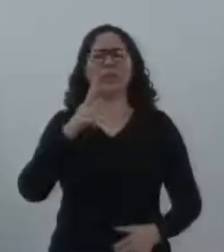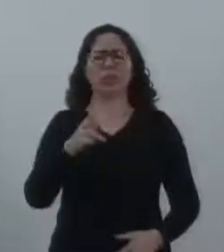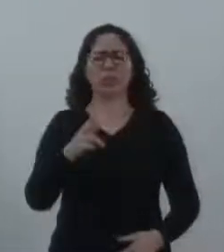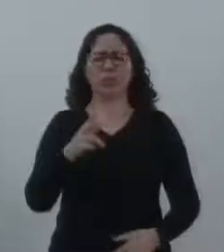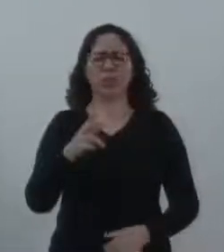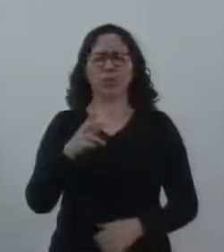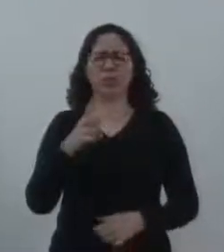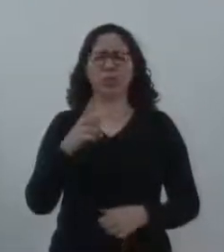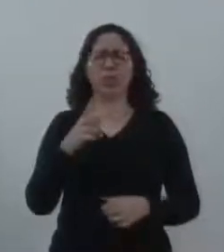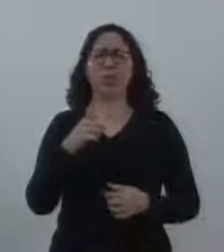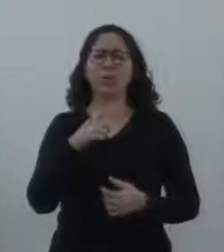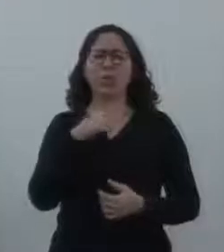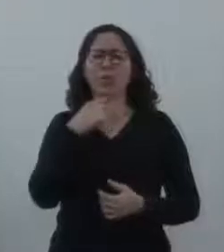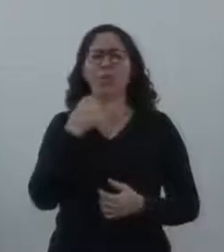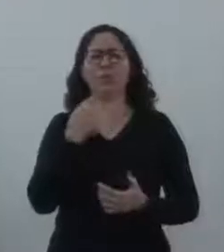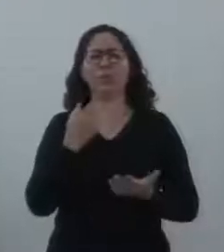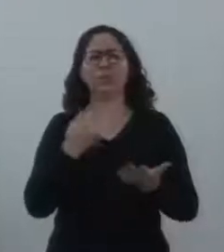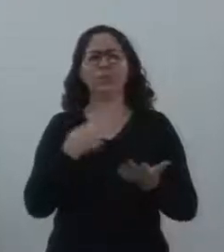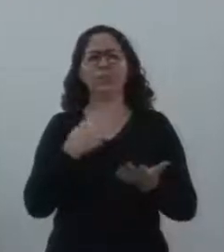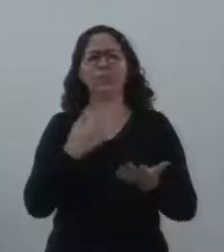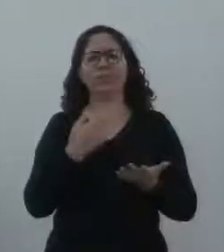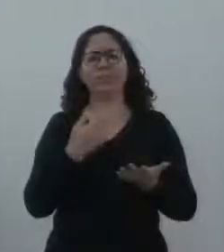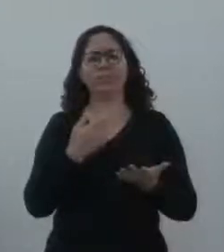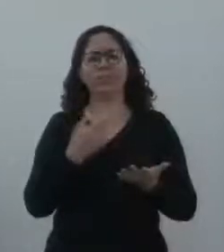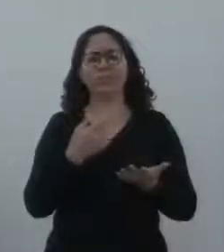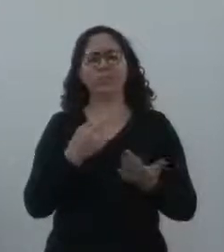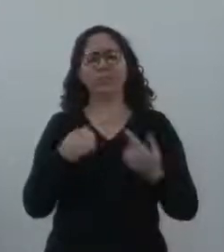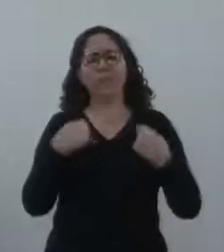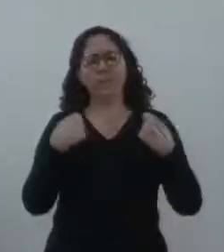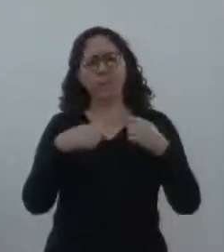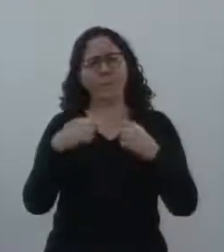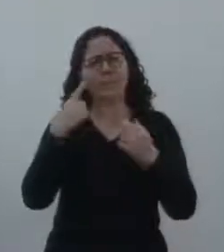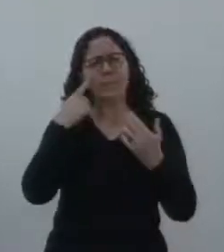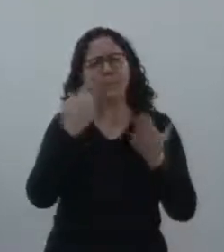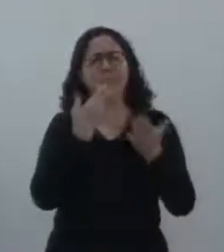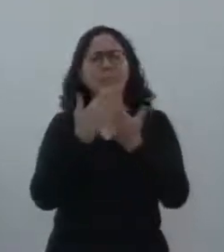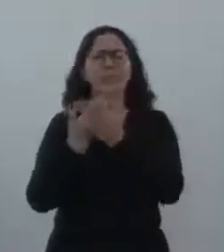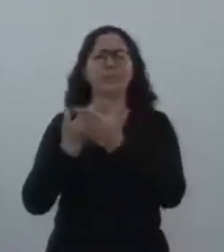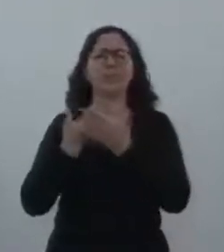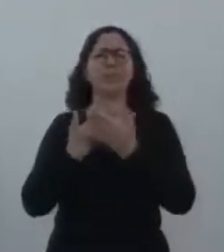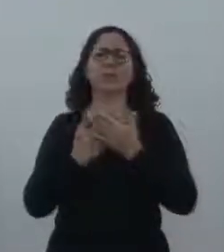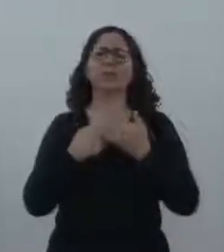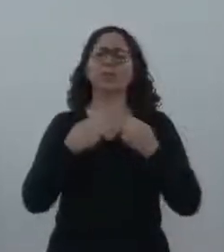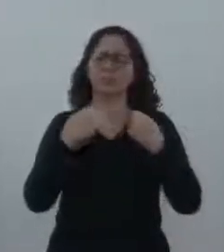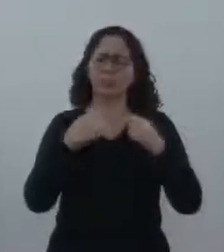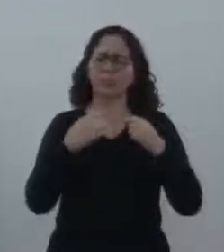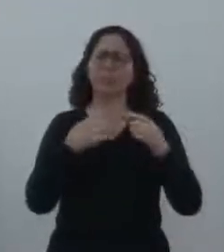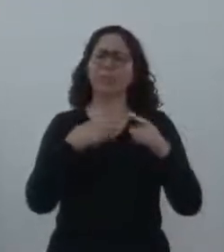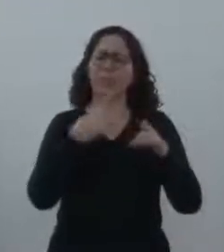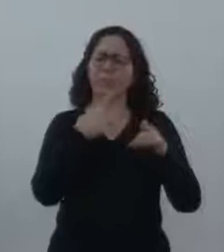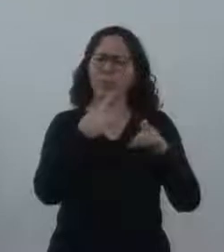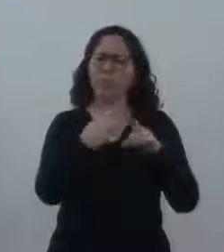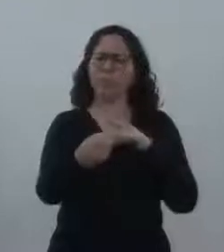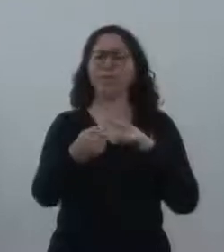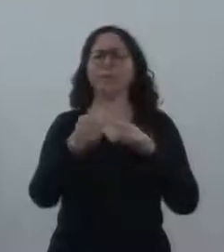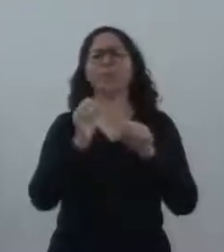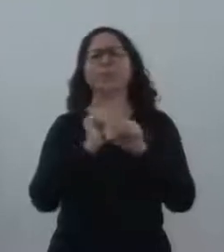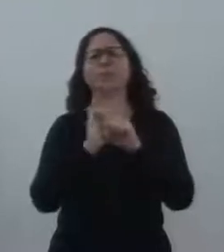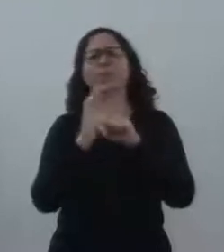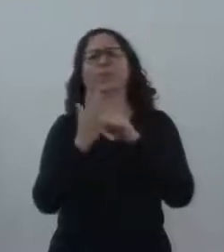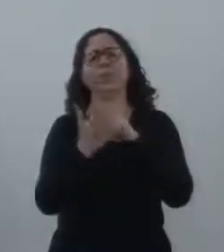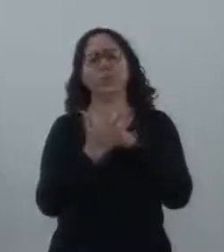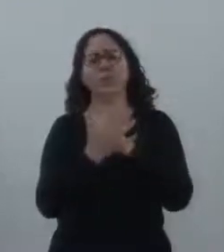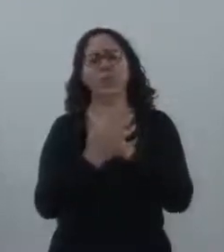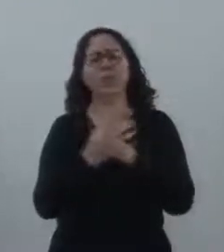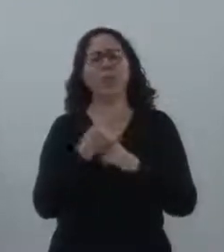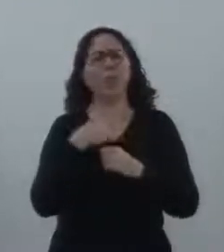30% de Vinhedo. Então a gente precisa, de fato, ainda combater a Covid e a gente não cair,